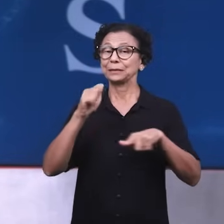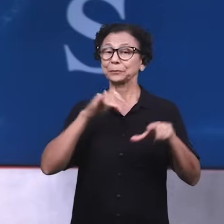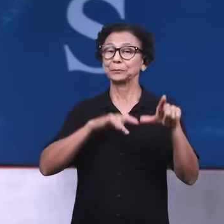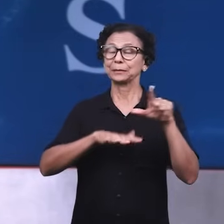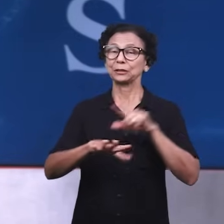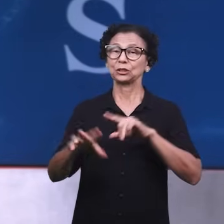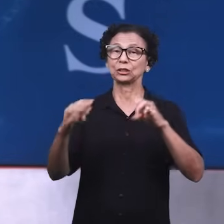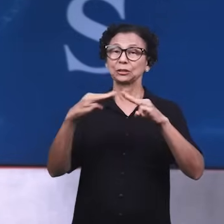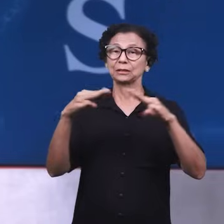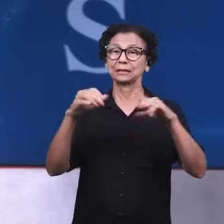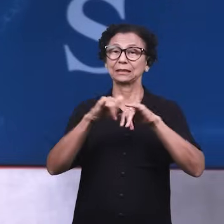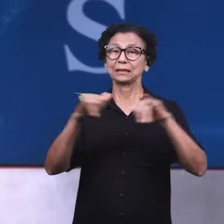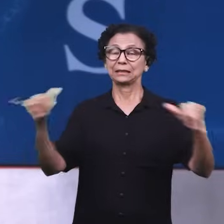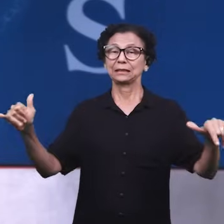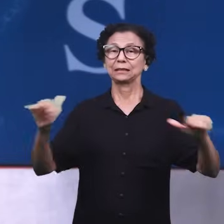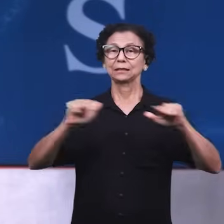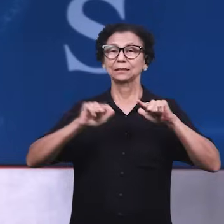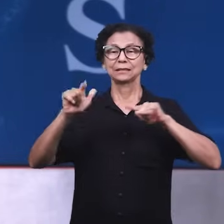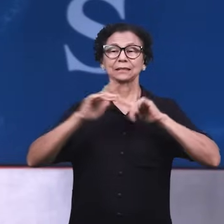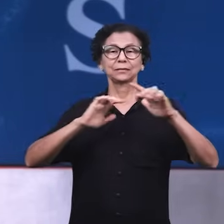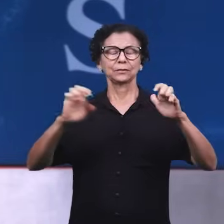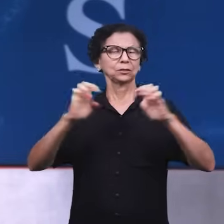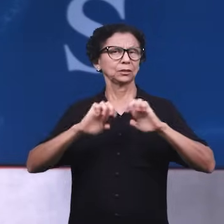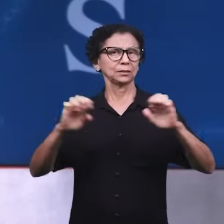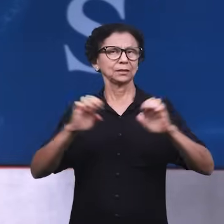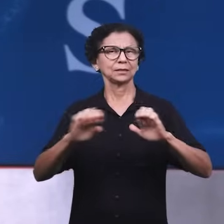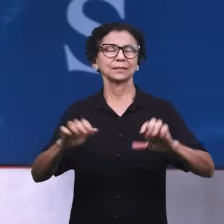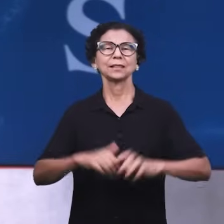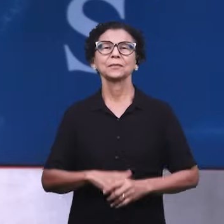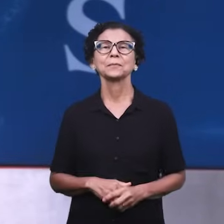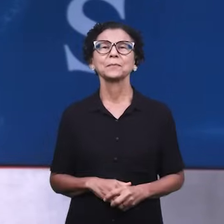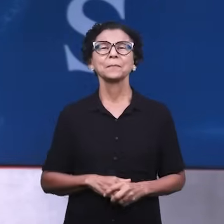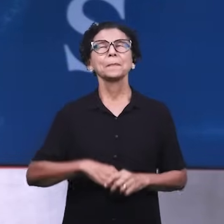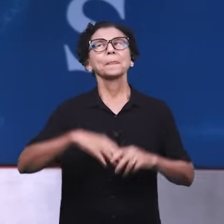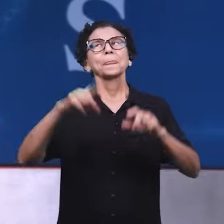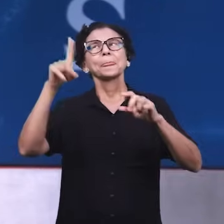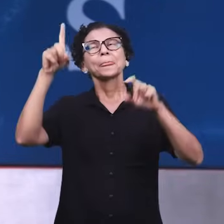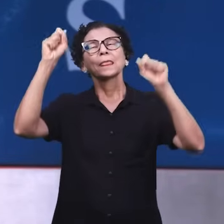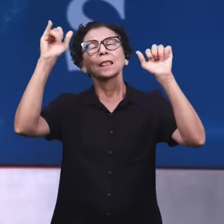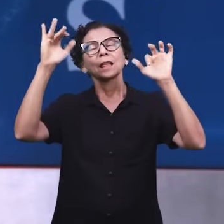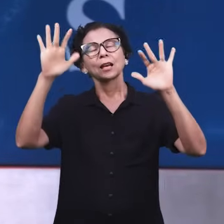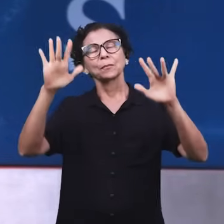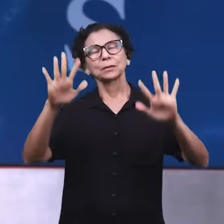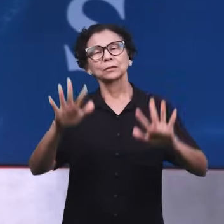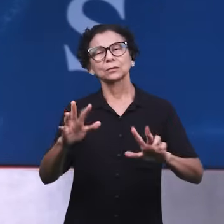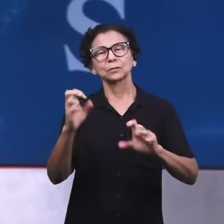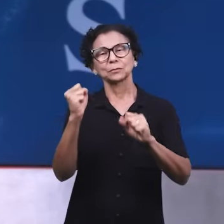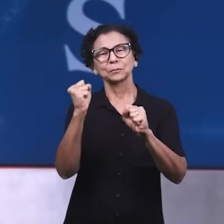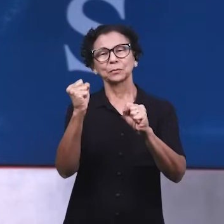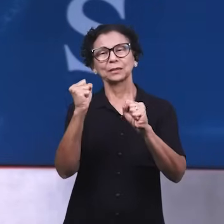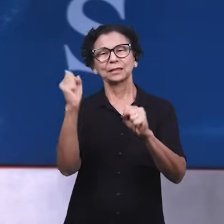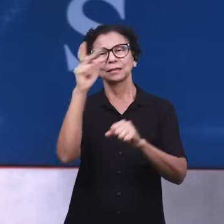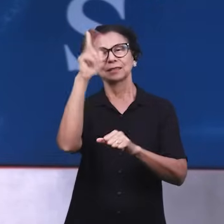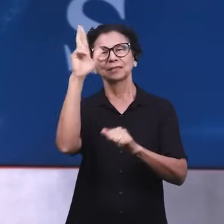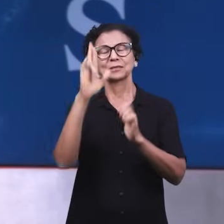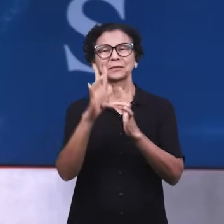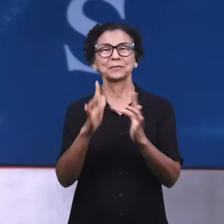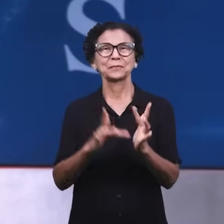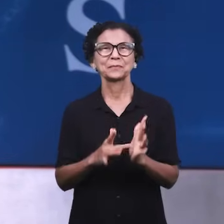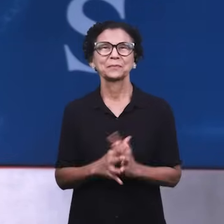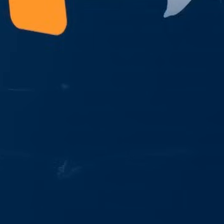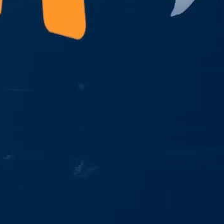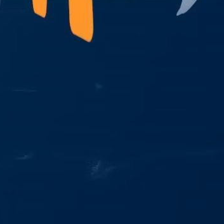e isso mesmo, vamos trabalhar, vamos evangelizar, compartilhe o link e que Deus poderosamente te abençoe. A paz do